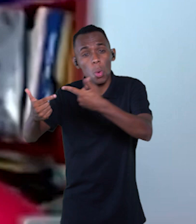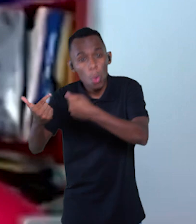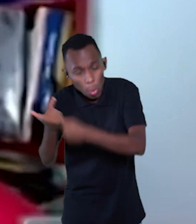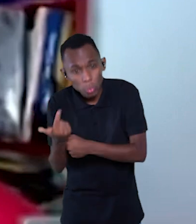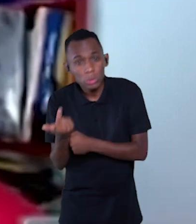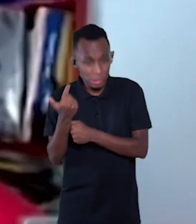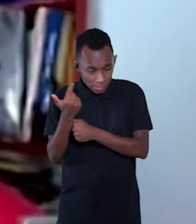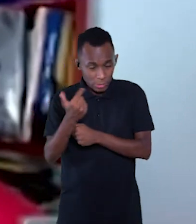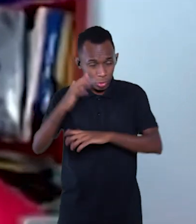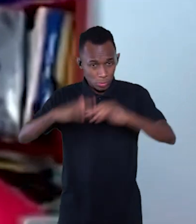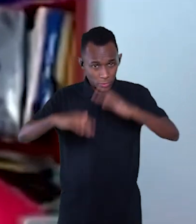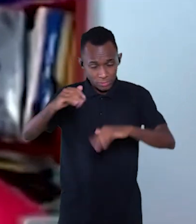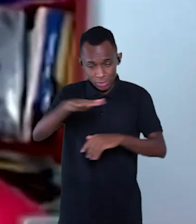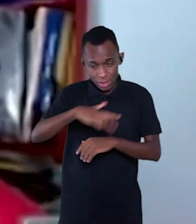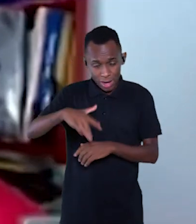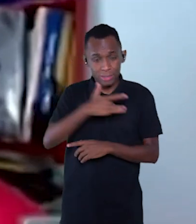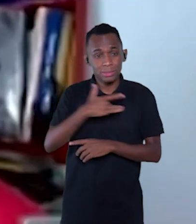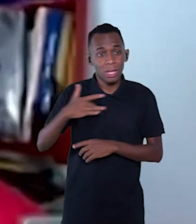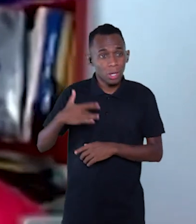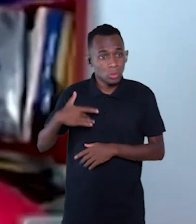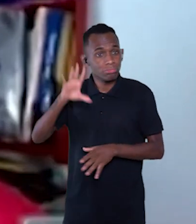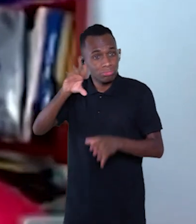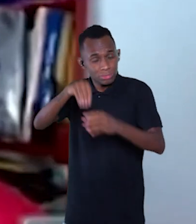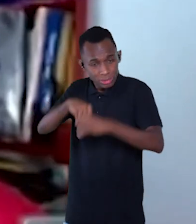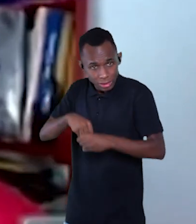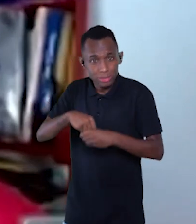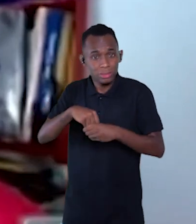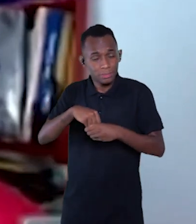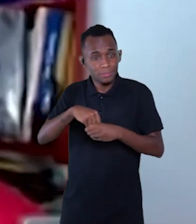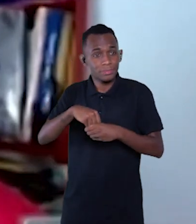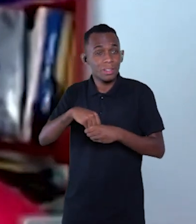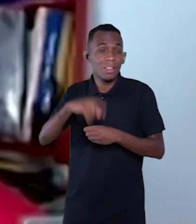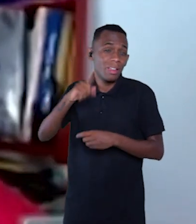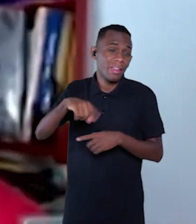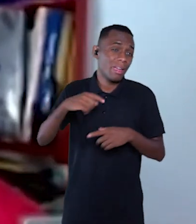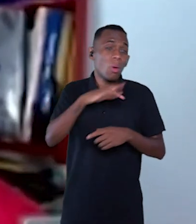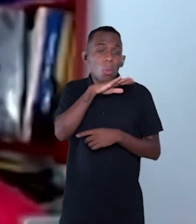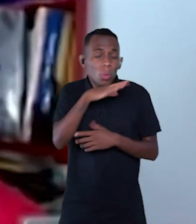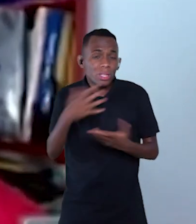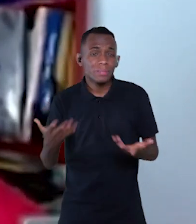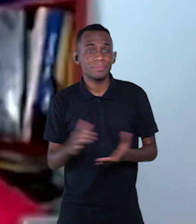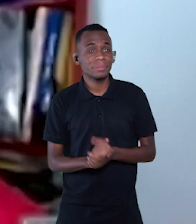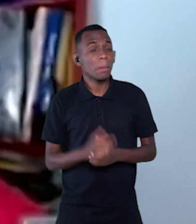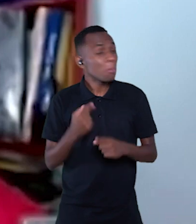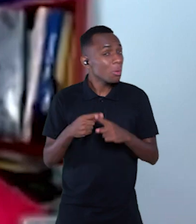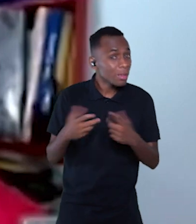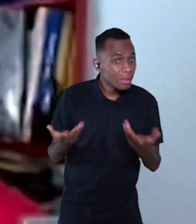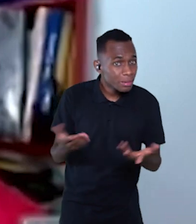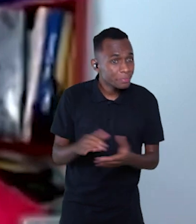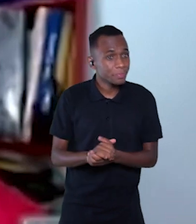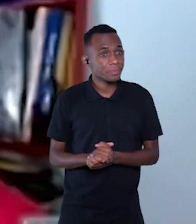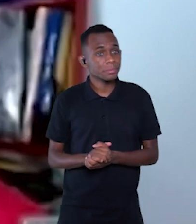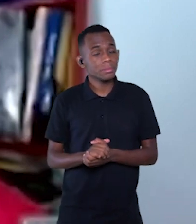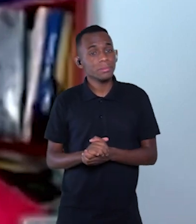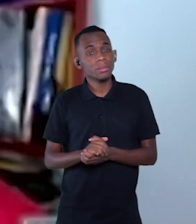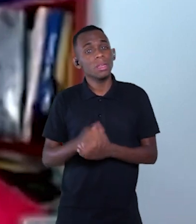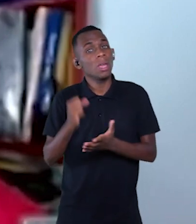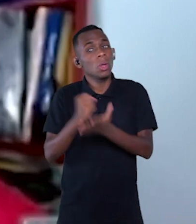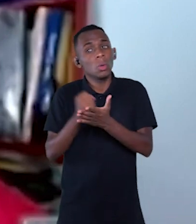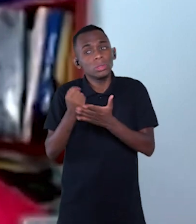de enfermagem e das pessoas da unidade básica de saúde, os trabalhadores da administração, são precários? Às vezes são vínculos a partir